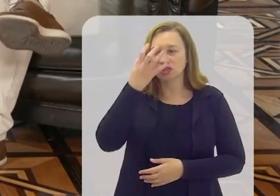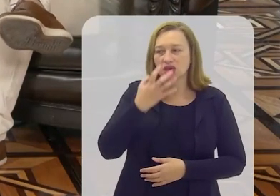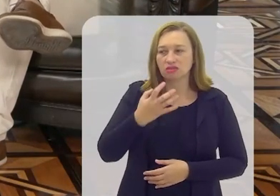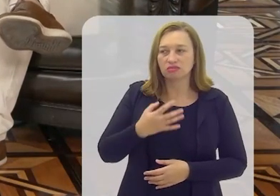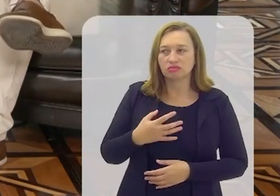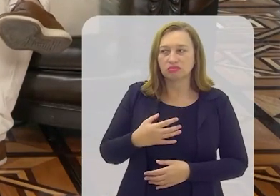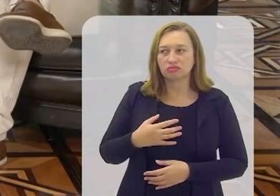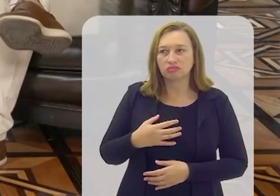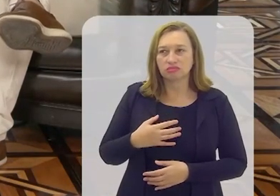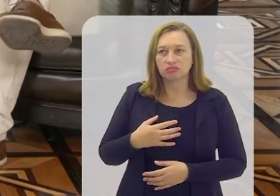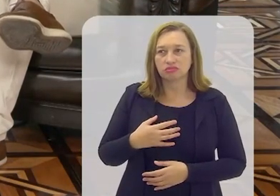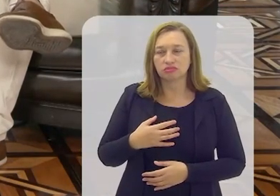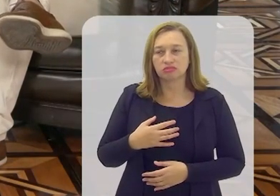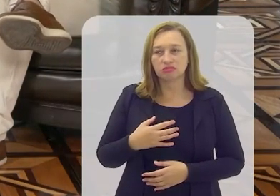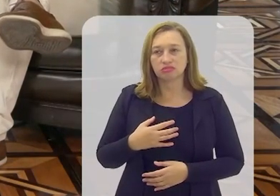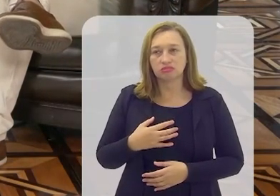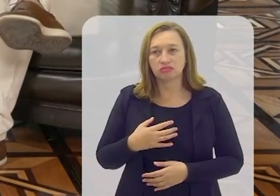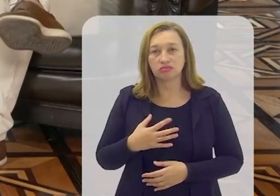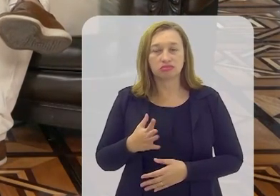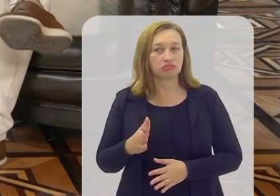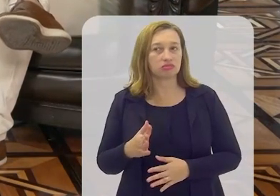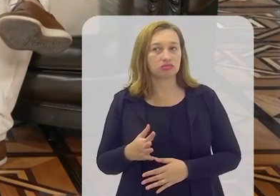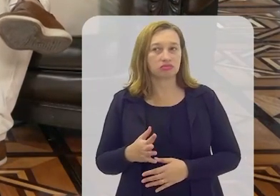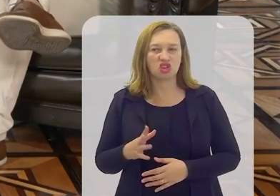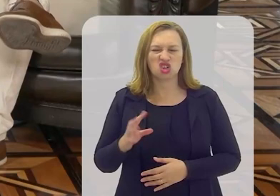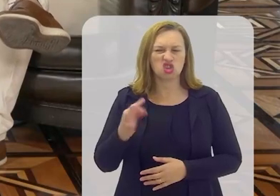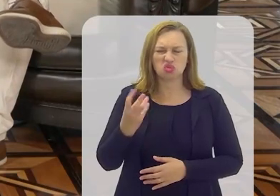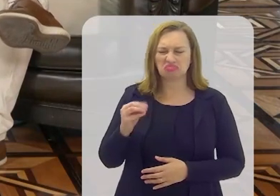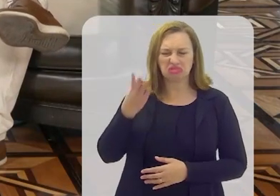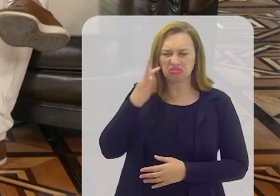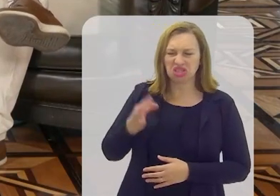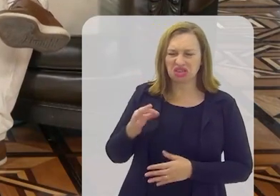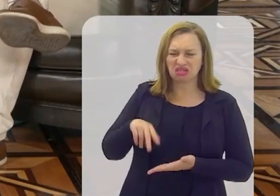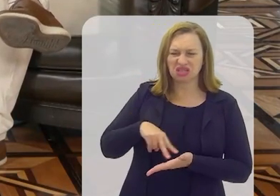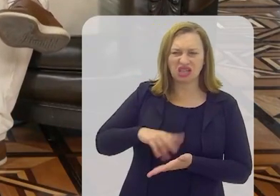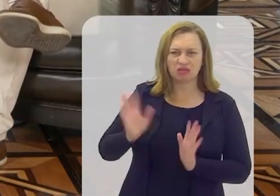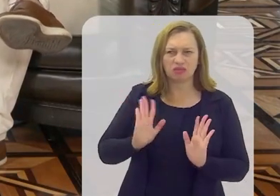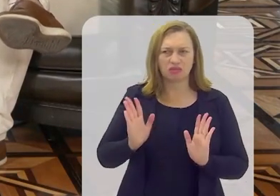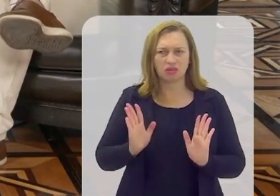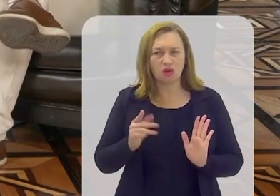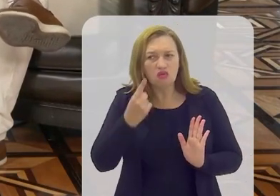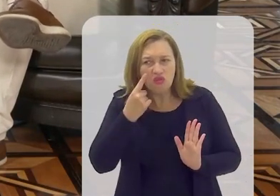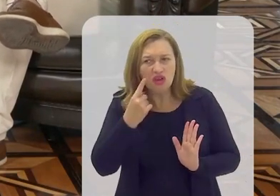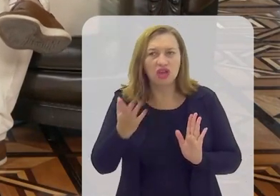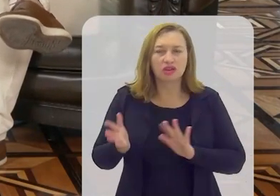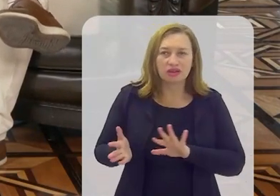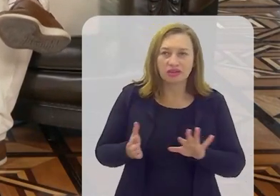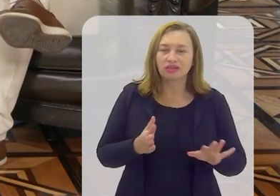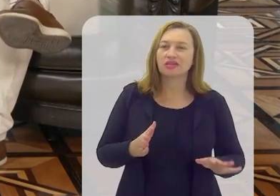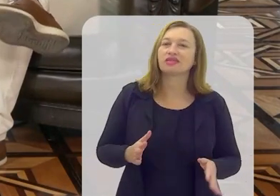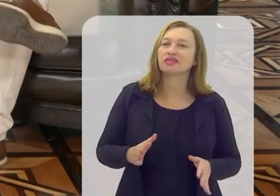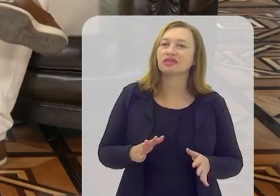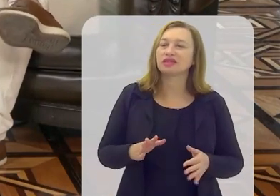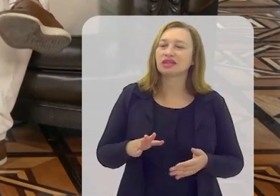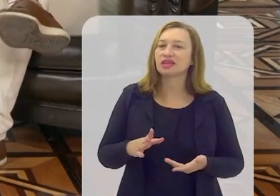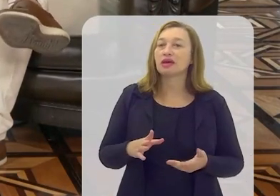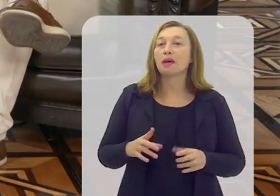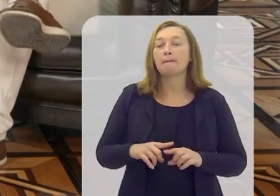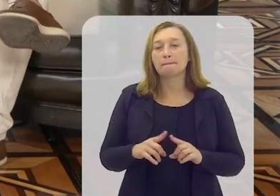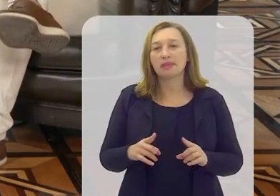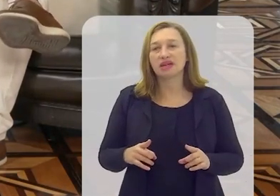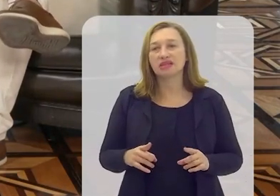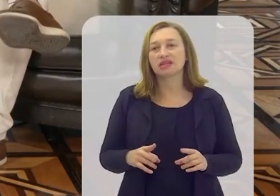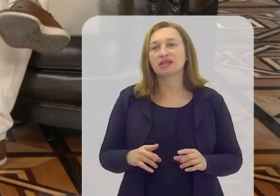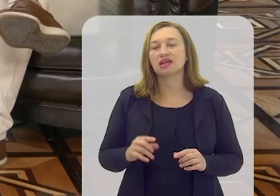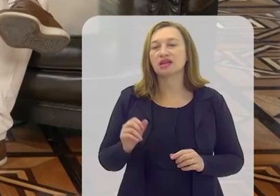sério, ele é um cara de um caráter brilhante. Ele, Júlio, eu não sei dançar muito não, mas eu vou tentar. Meio duro, né? Meio duro, mas um